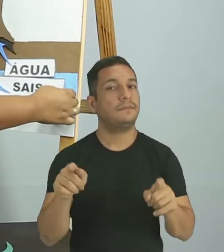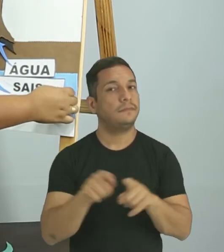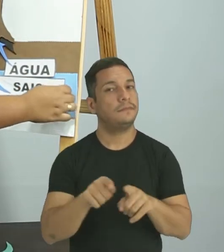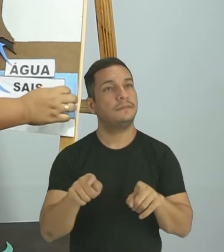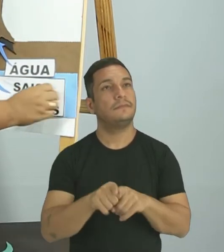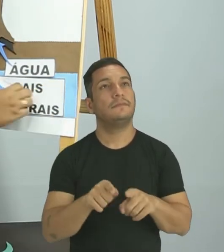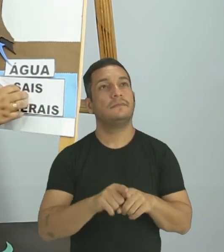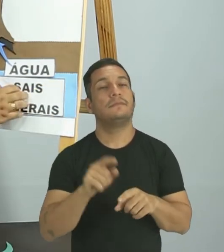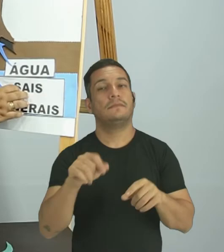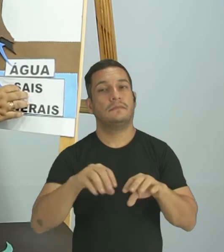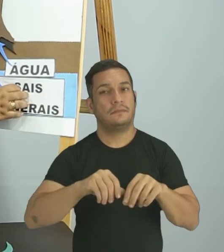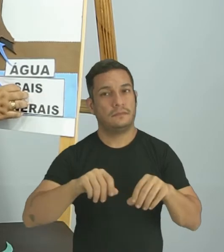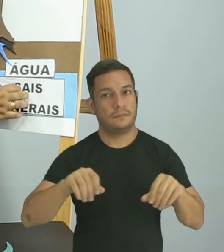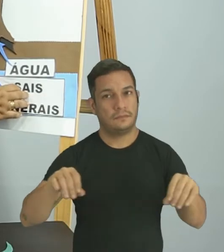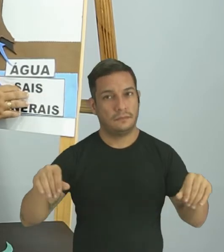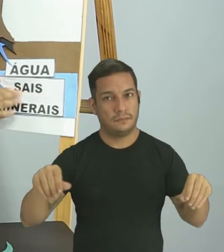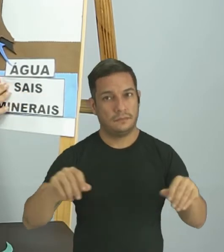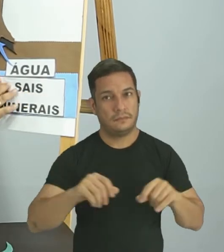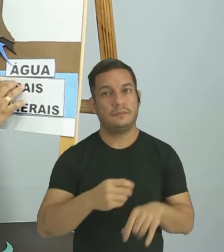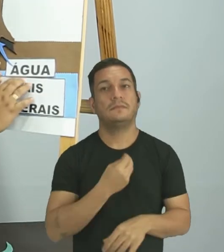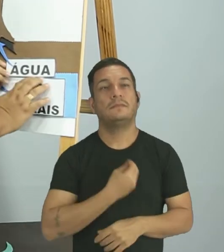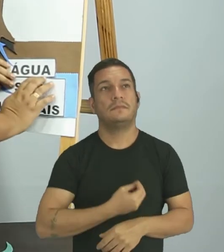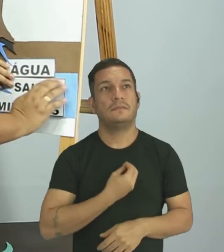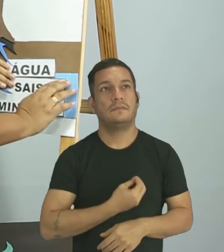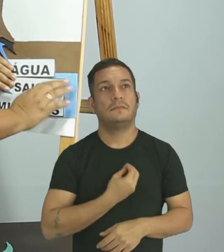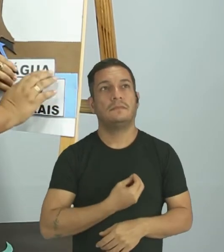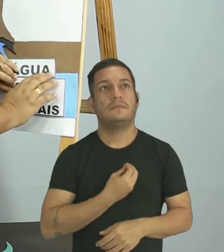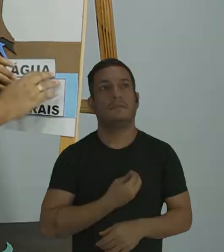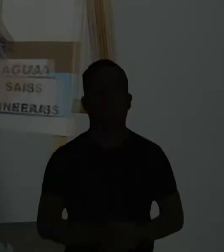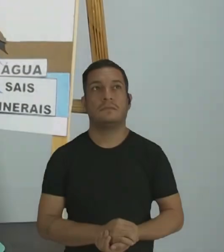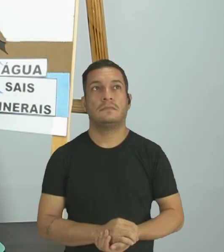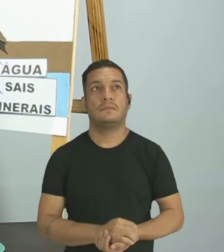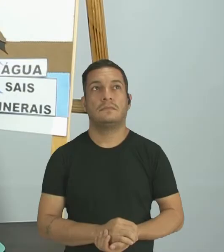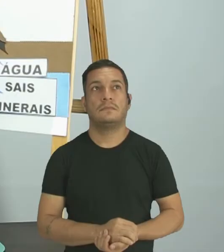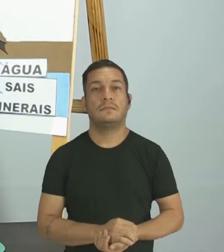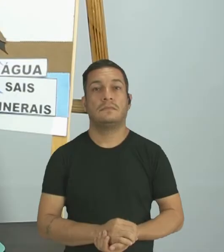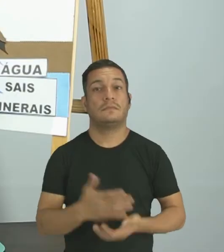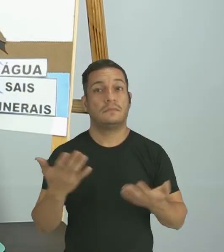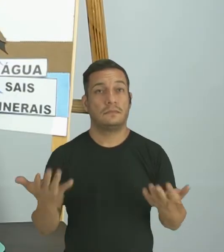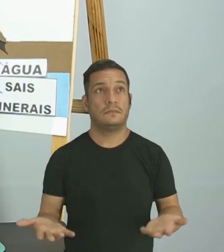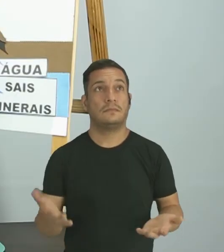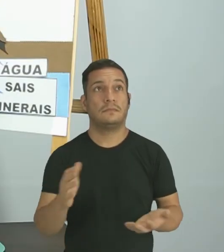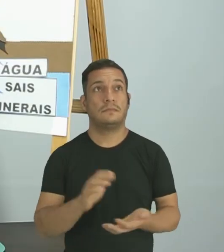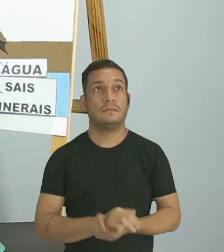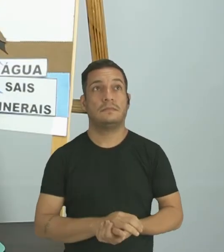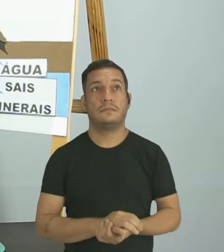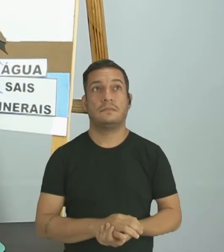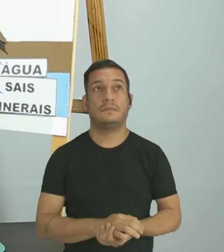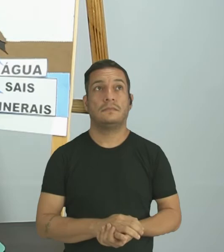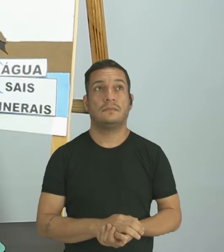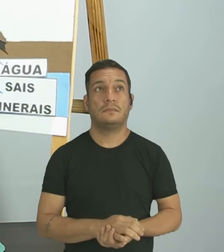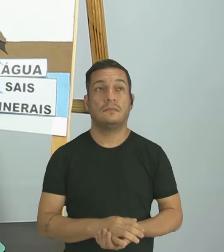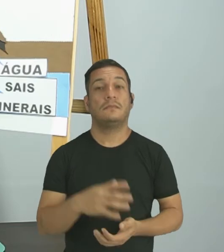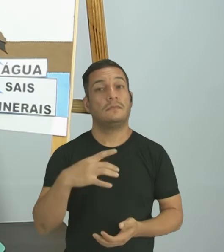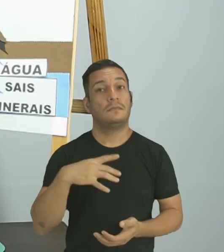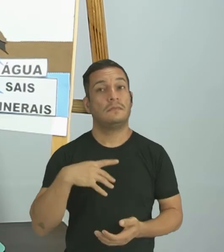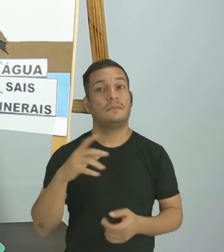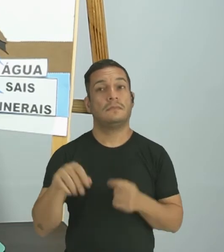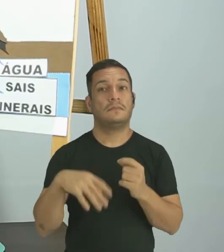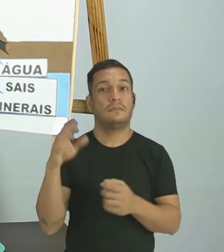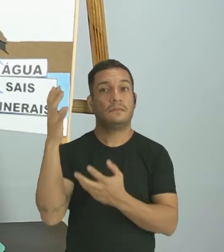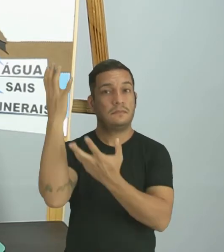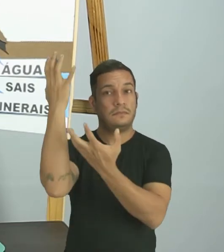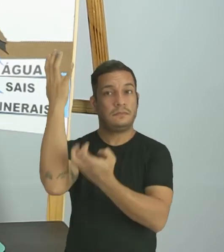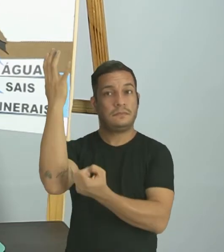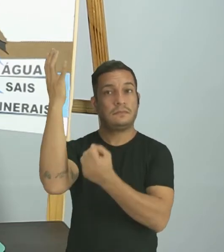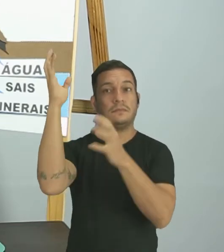também no solo. Ou seja, então, já que agora ela recebeu a chuva,